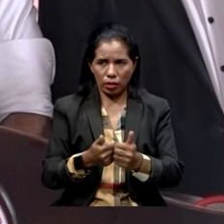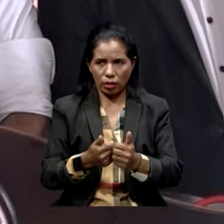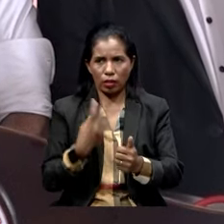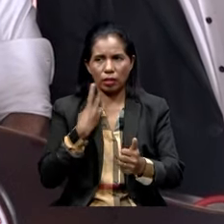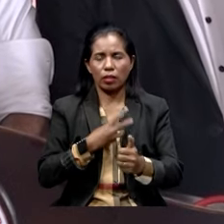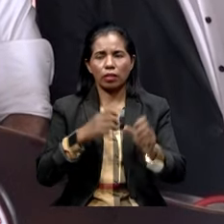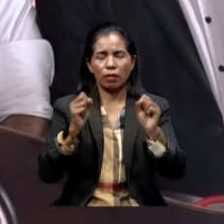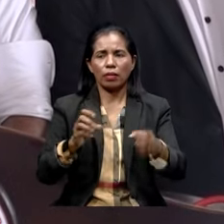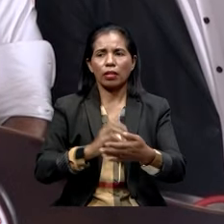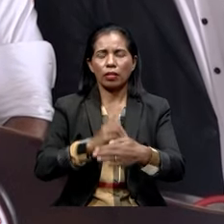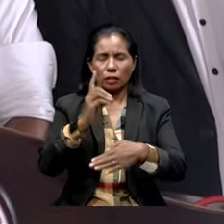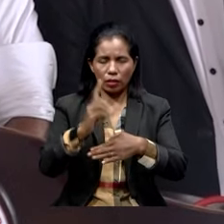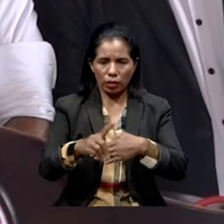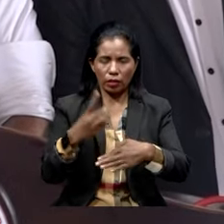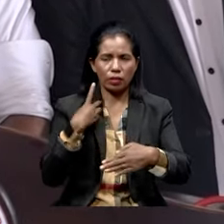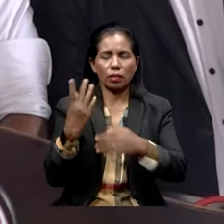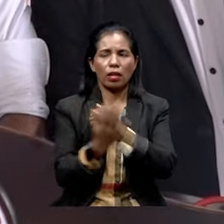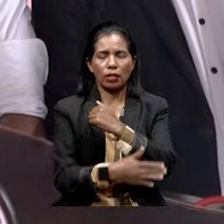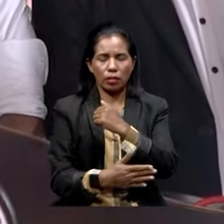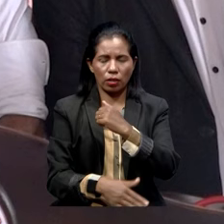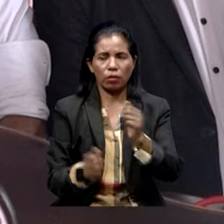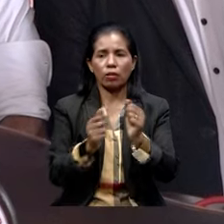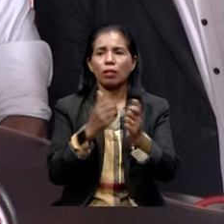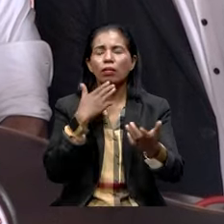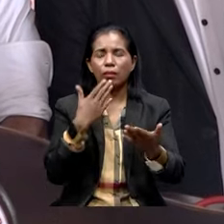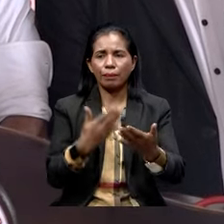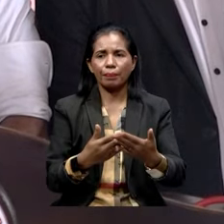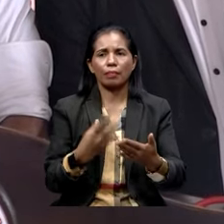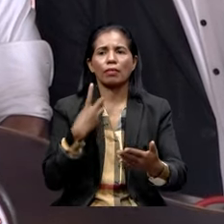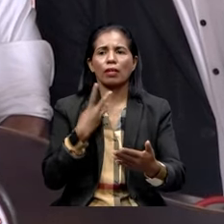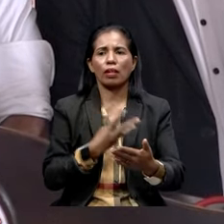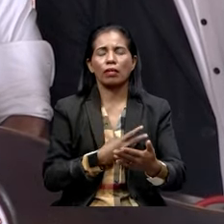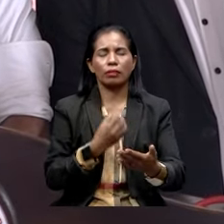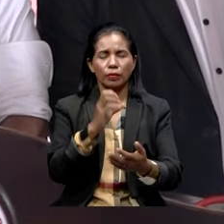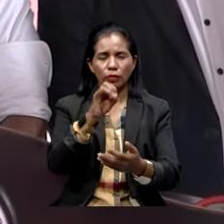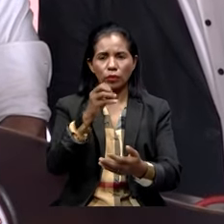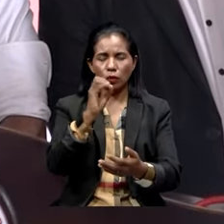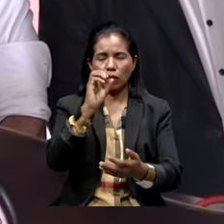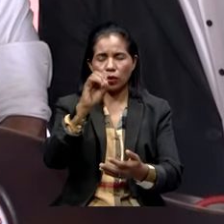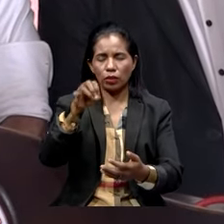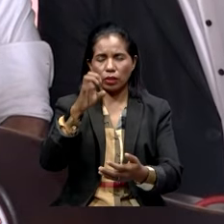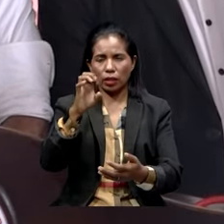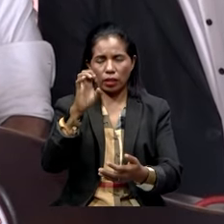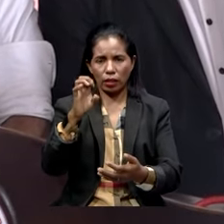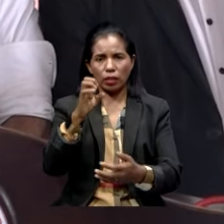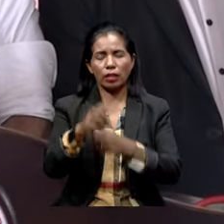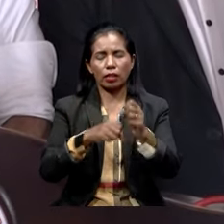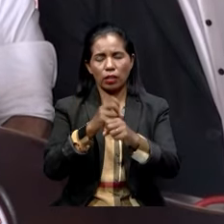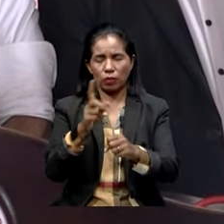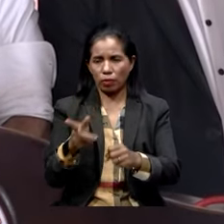itabel desenvolver, itane país, itane nação, né, dia. Ita, e o orçamento de 2024, ita taona ba